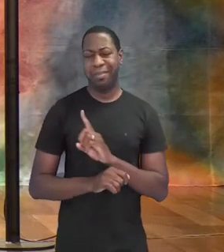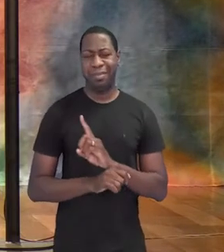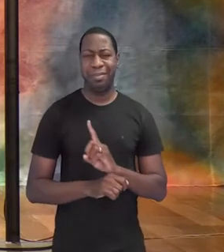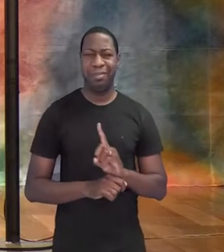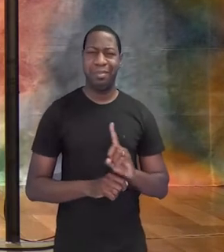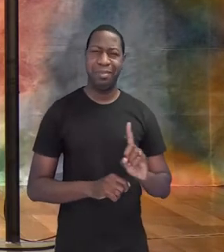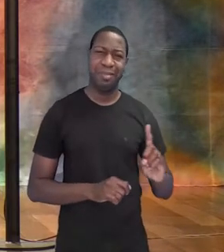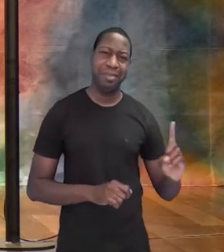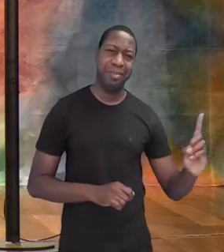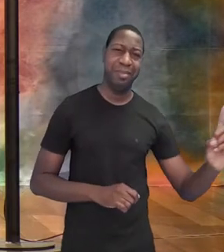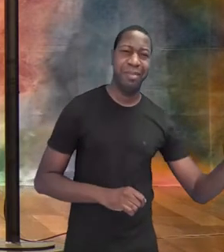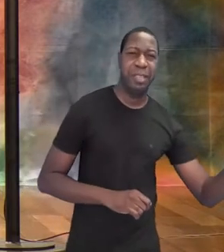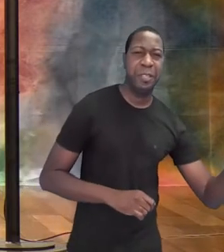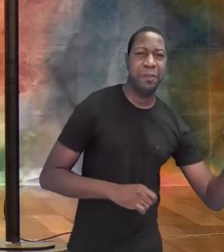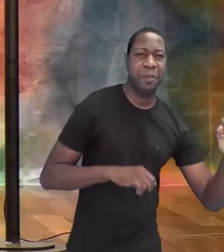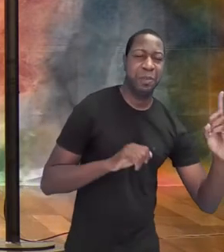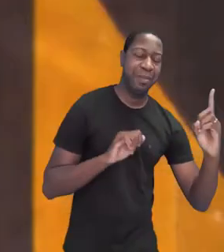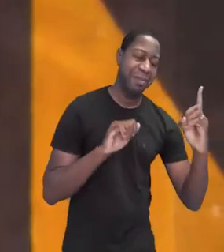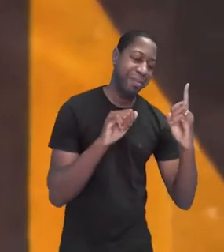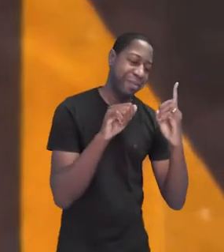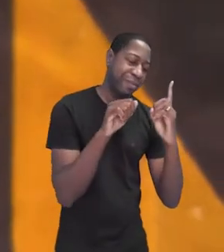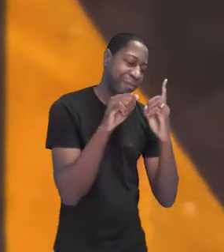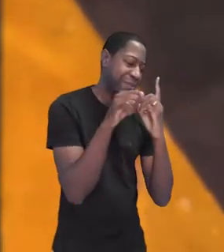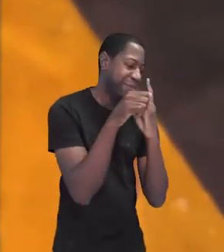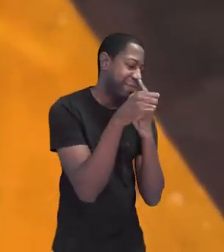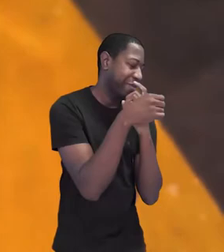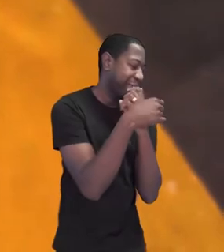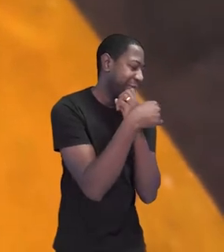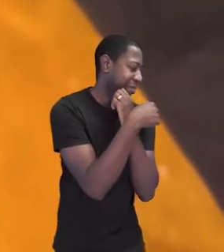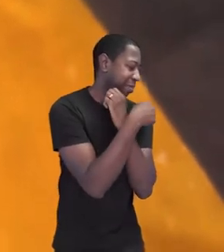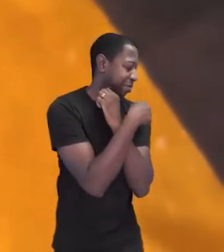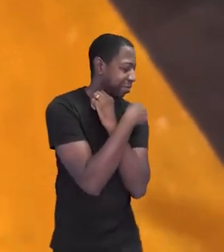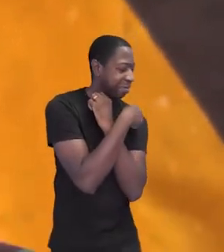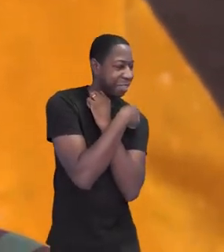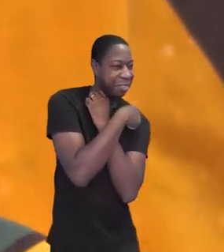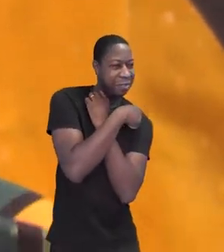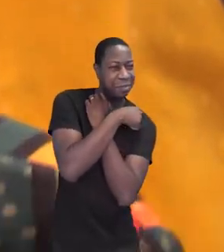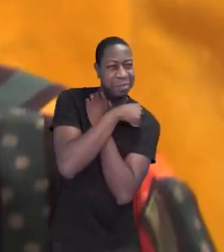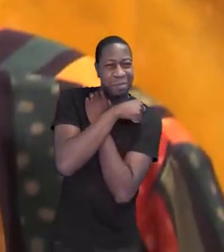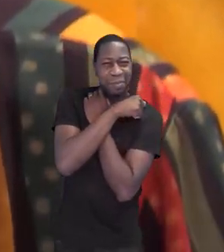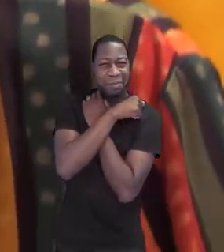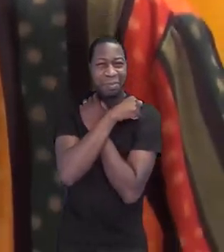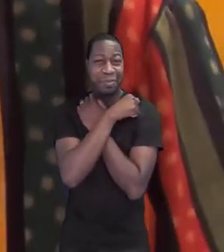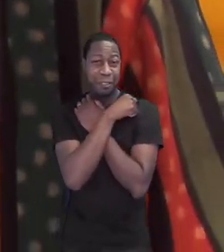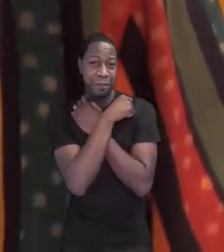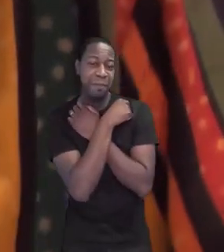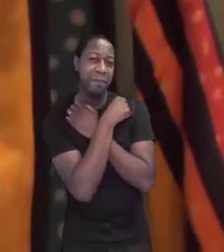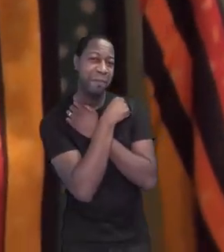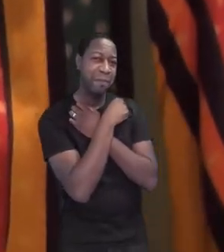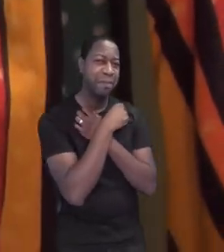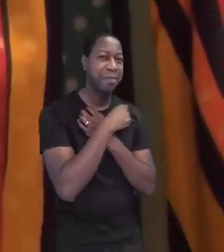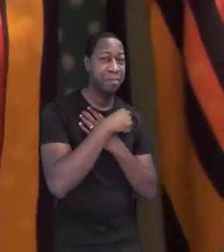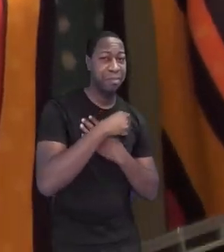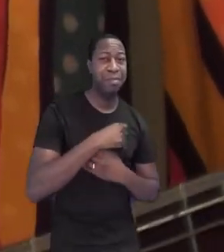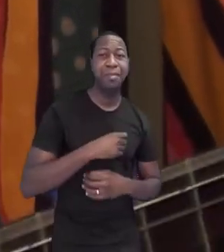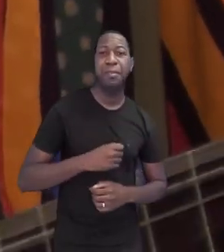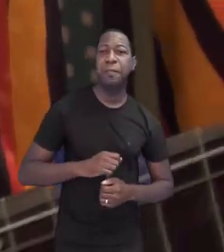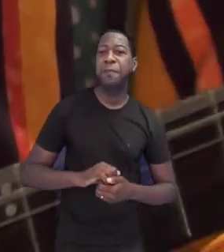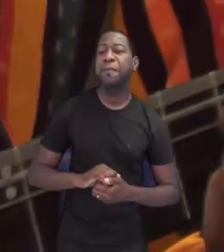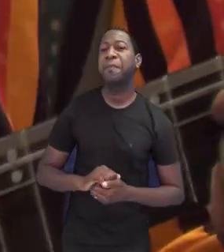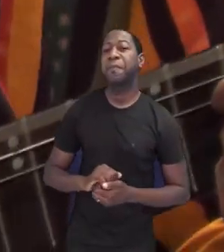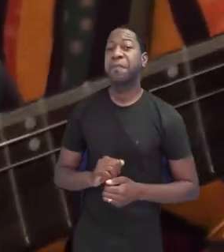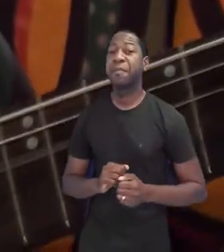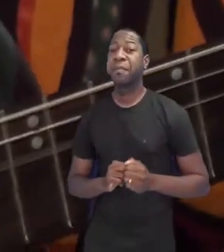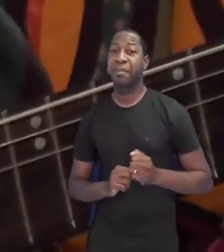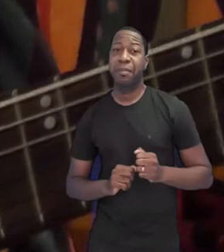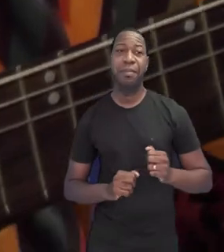receber somente esse abraço tão devagar que você me dá,